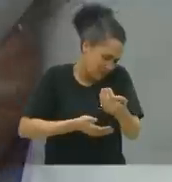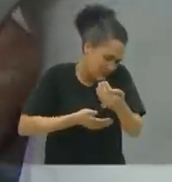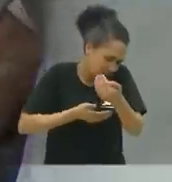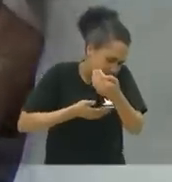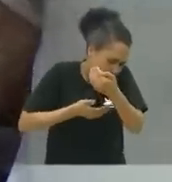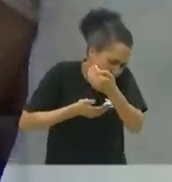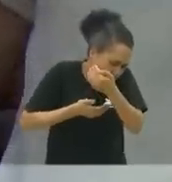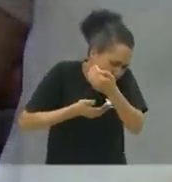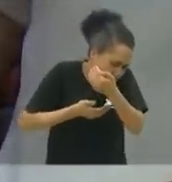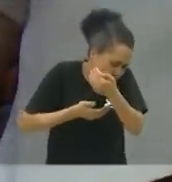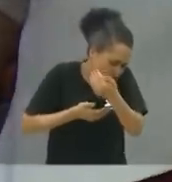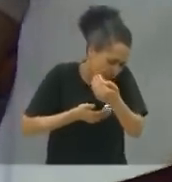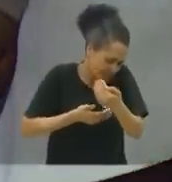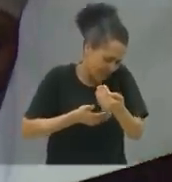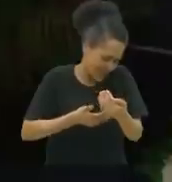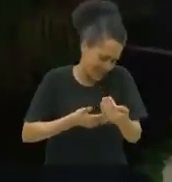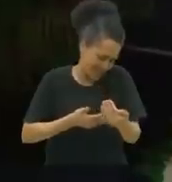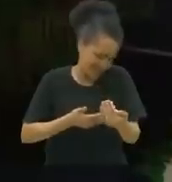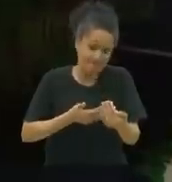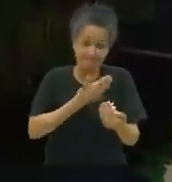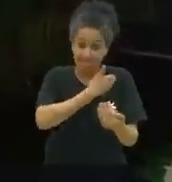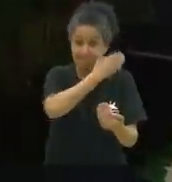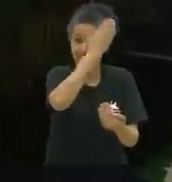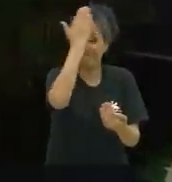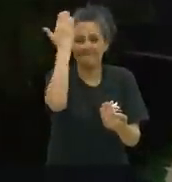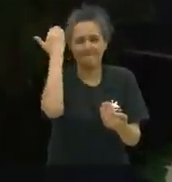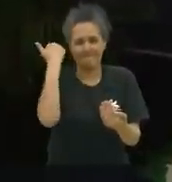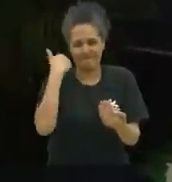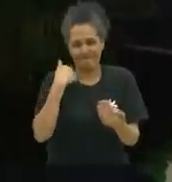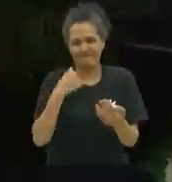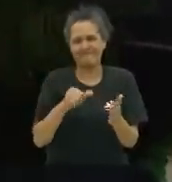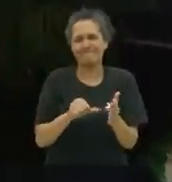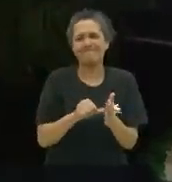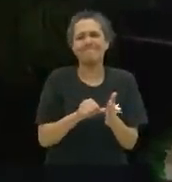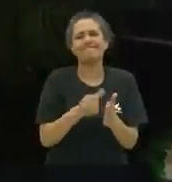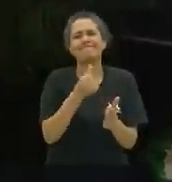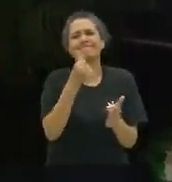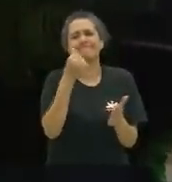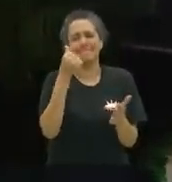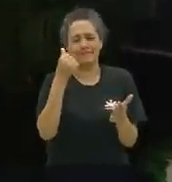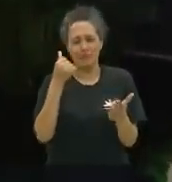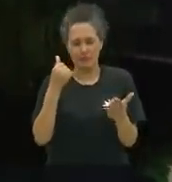beijou. Foi a primeira a fazer